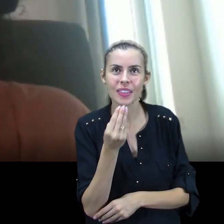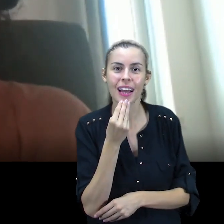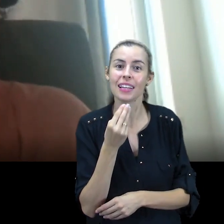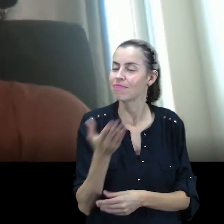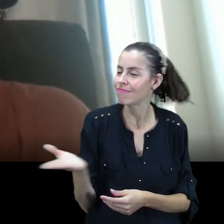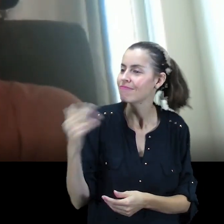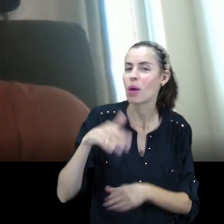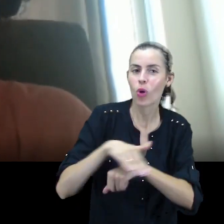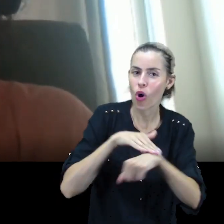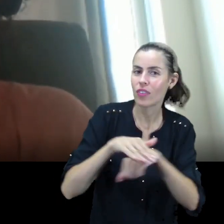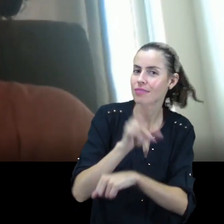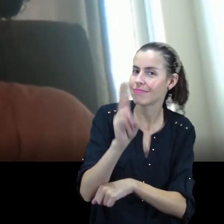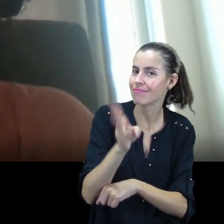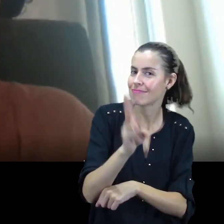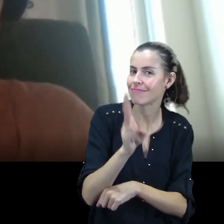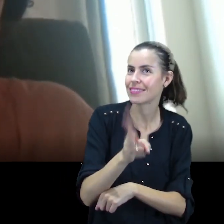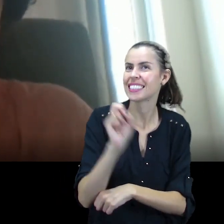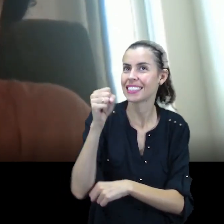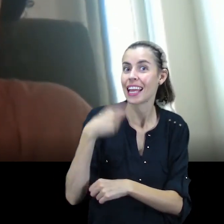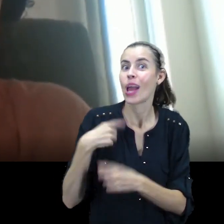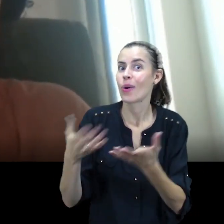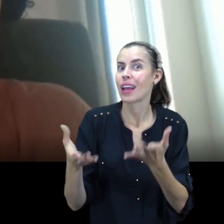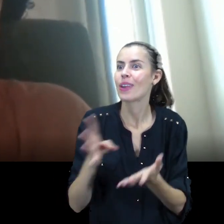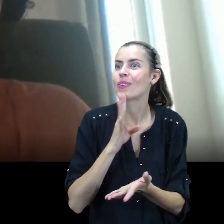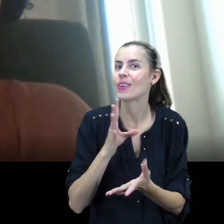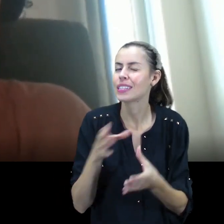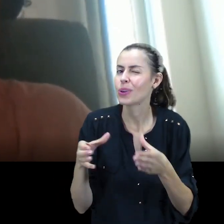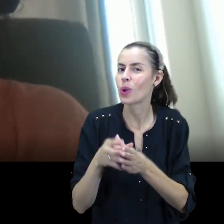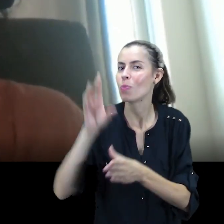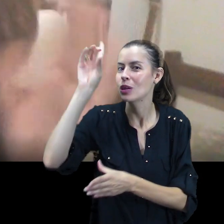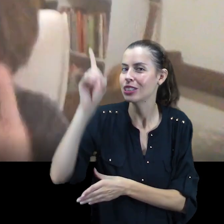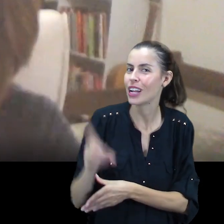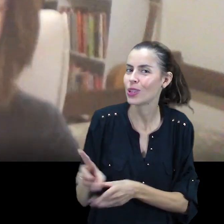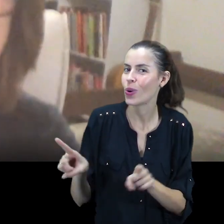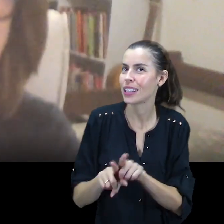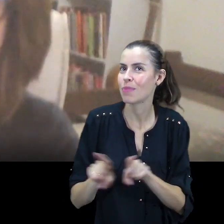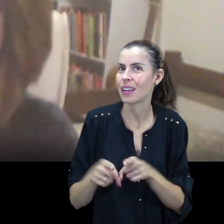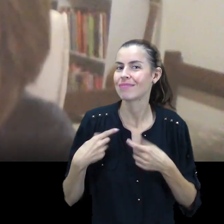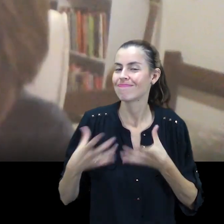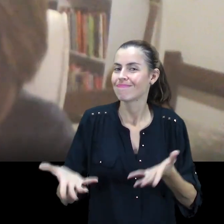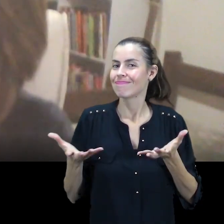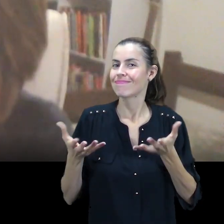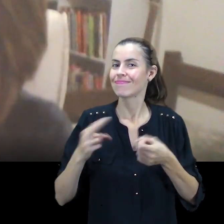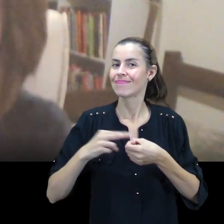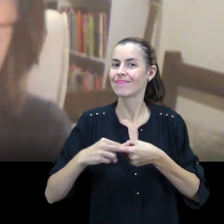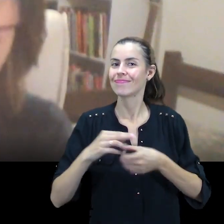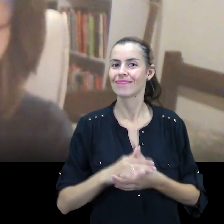não se inspira na Unicamp. Ótimo, muito obrigada, então. Tchau. tchau a